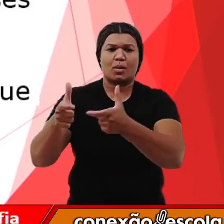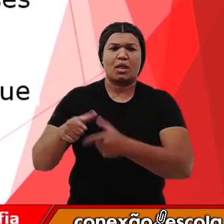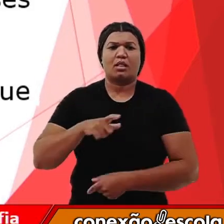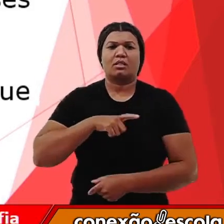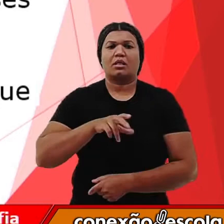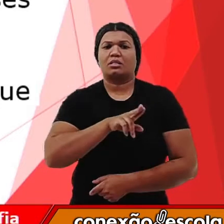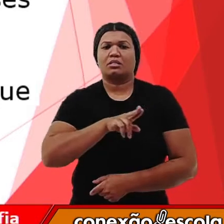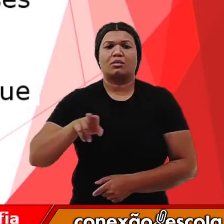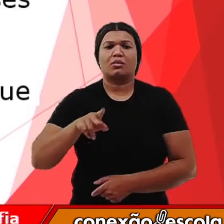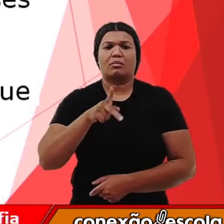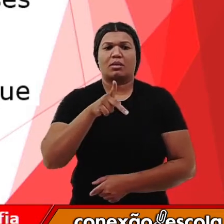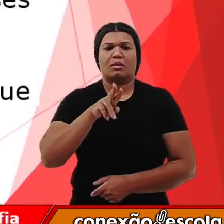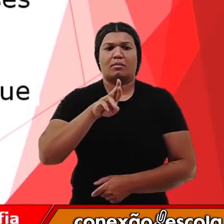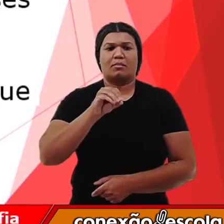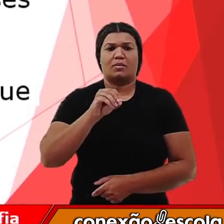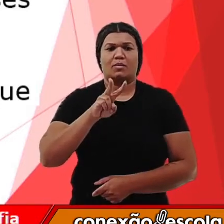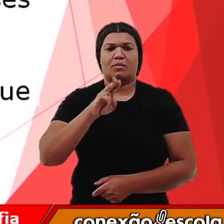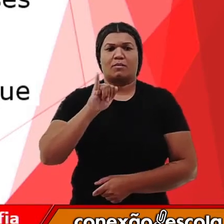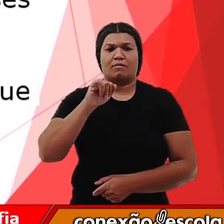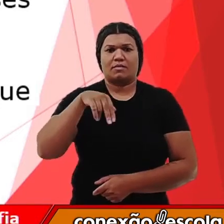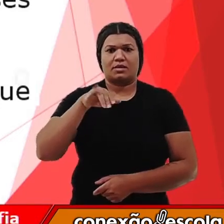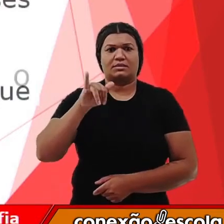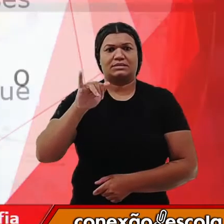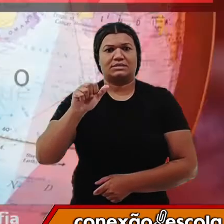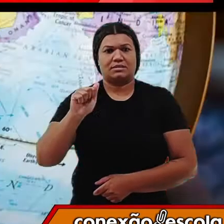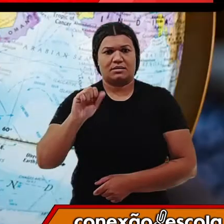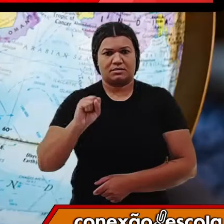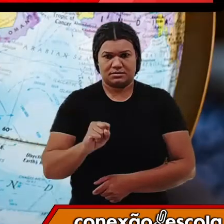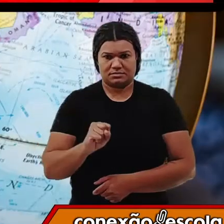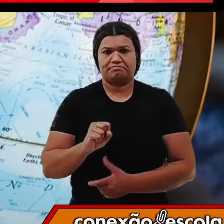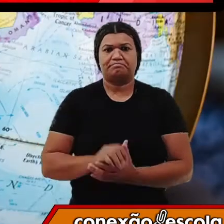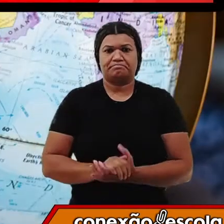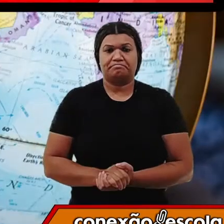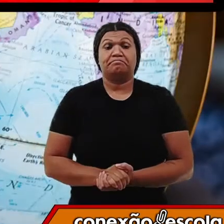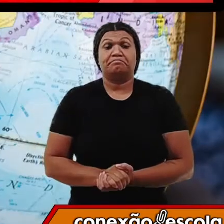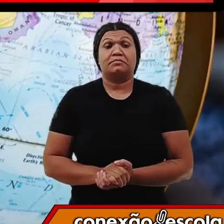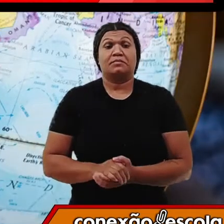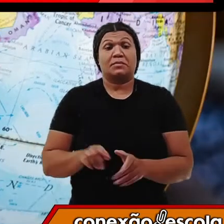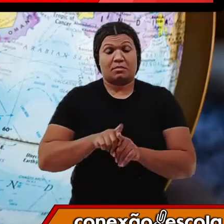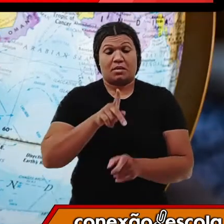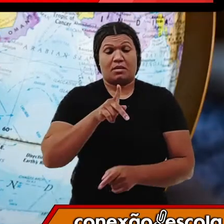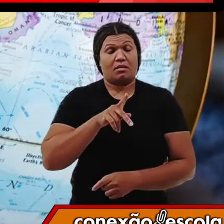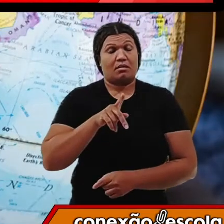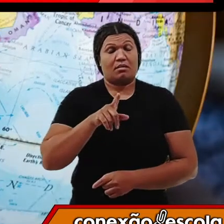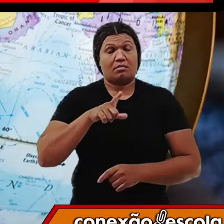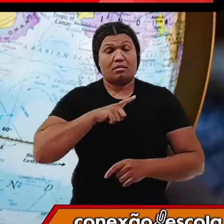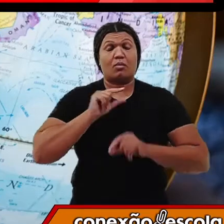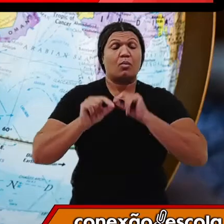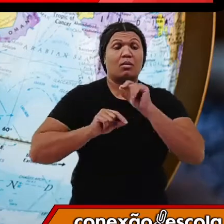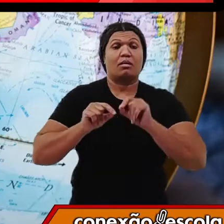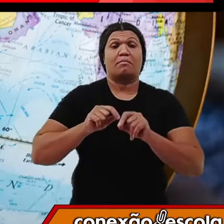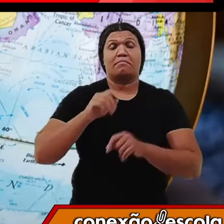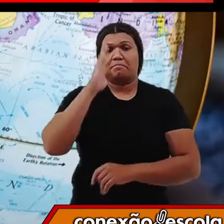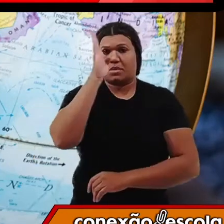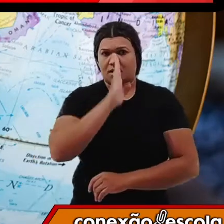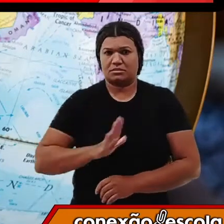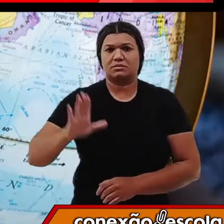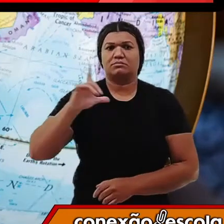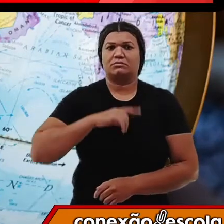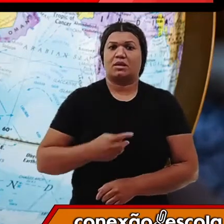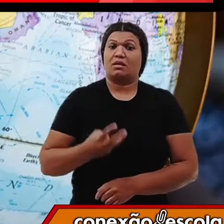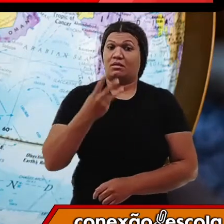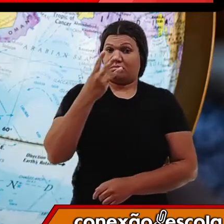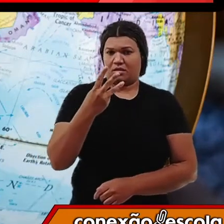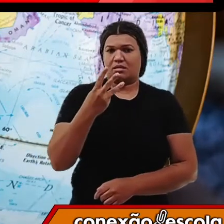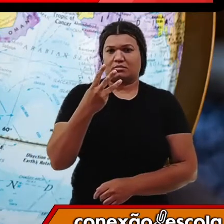e até mesmo de repúblicas. O nosso país, o Brasil, ele é formado por 3